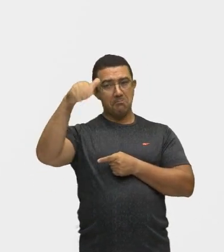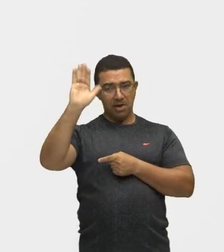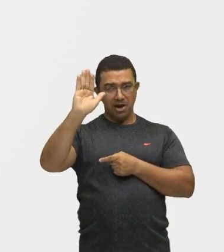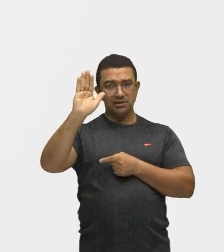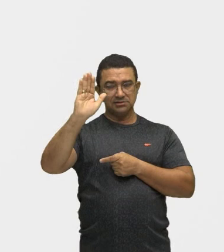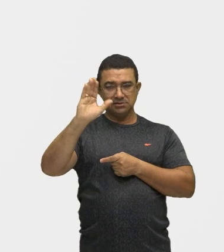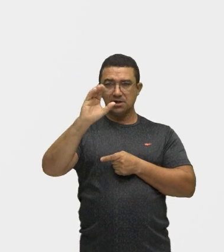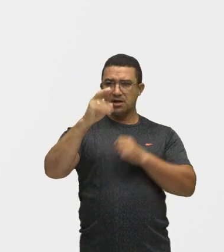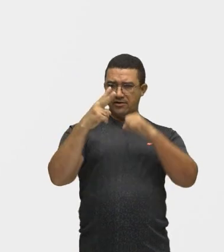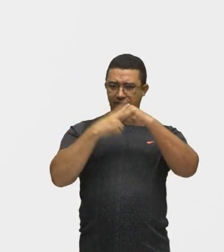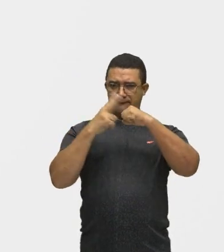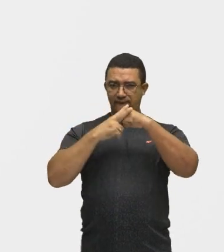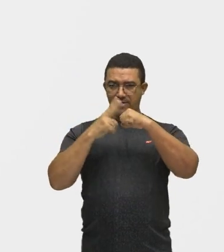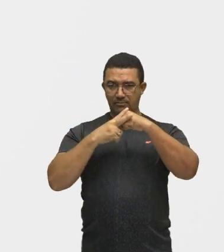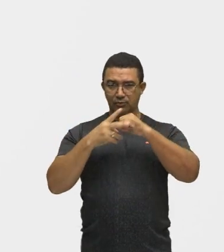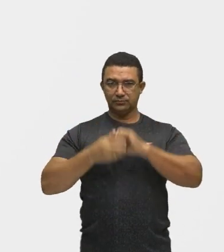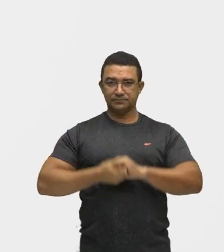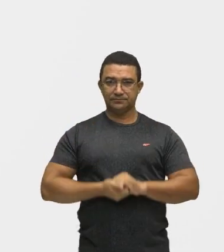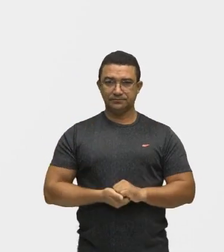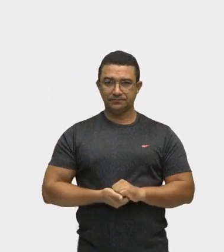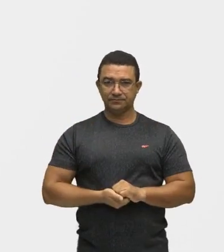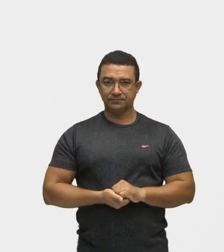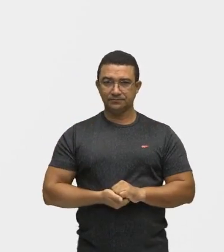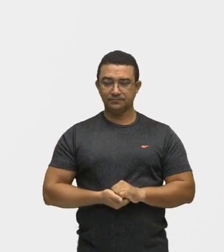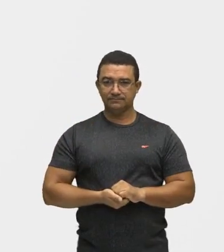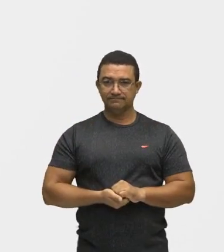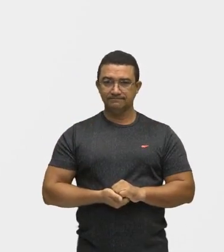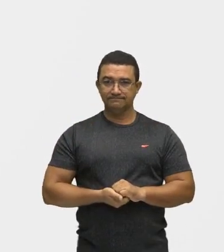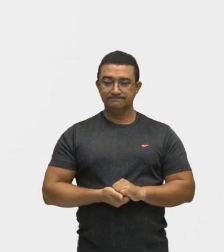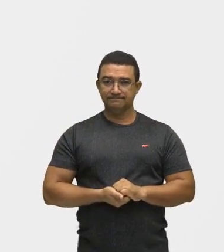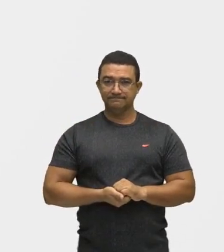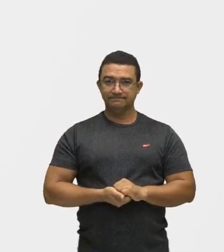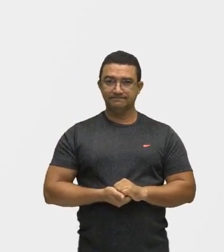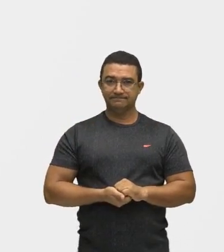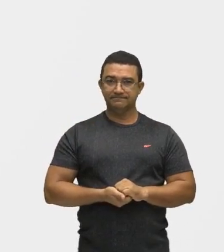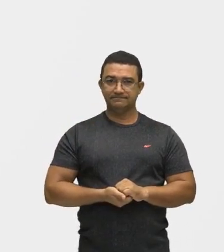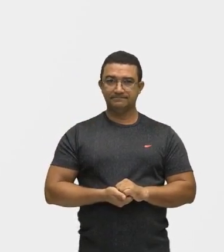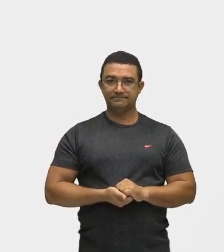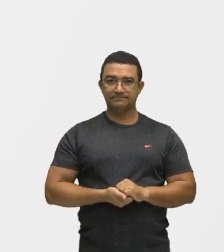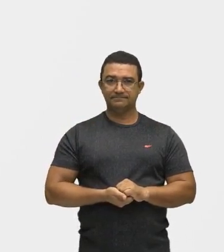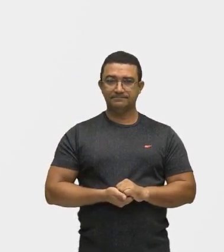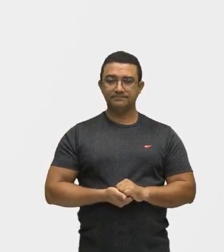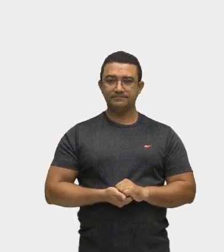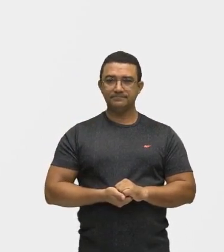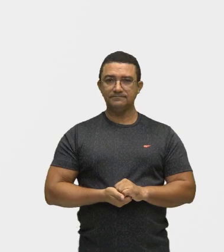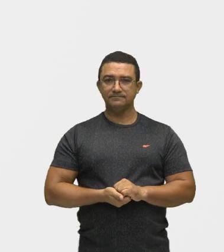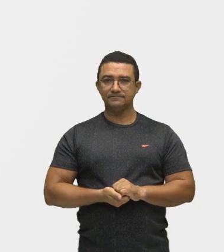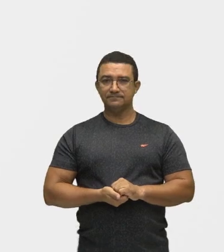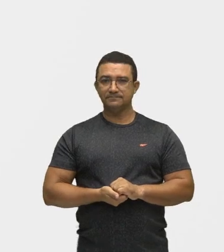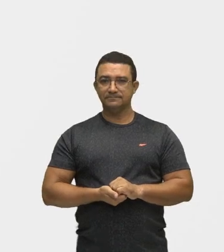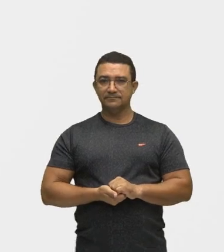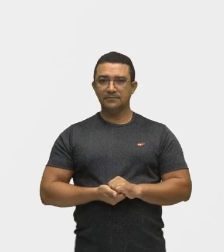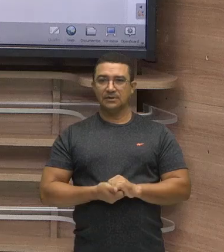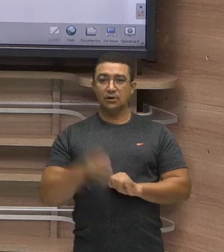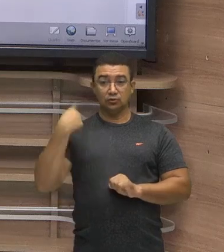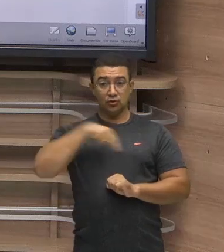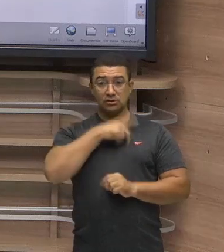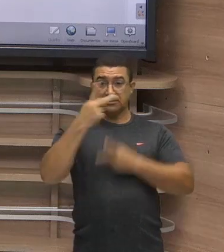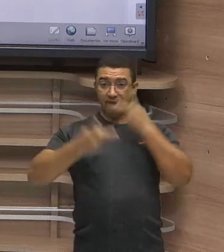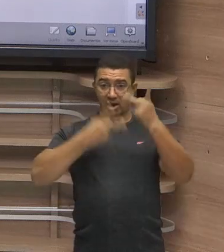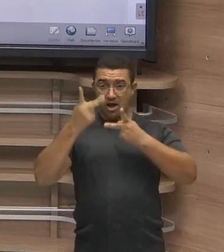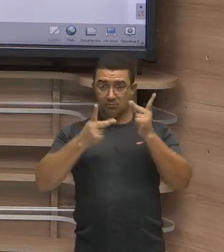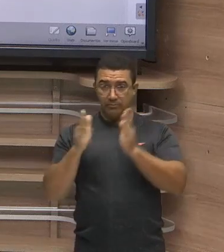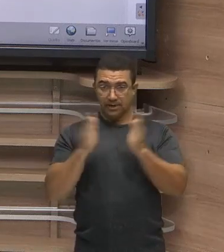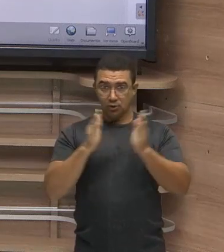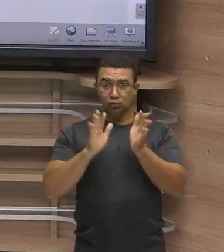portanto, período composto. Muito bem, é isso mesmo que nós falamos sobre período simples,